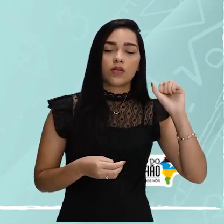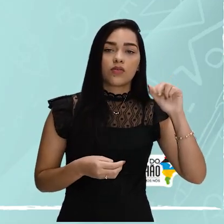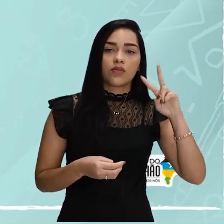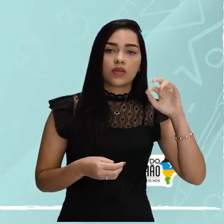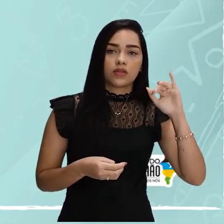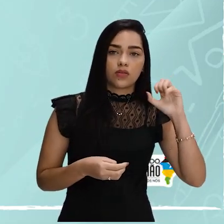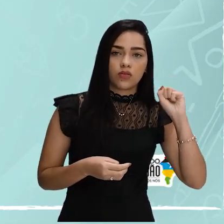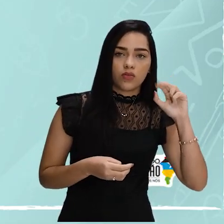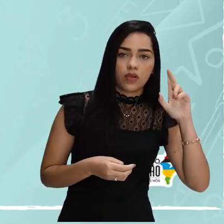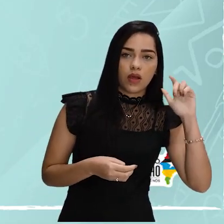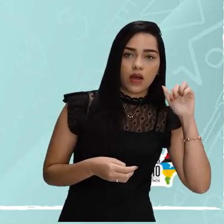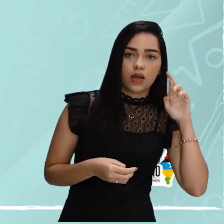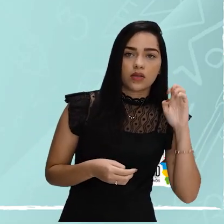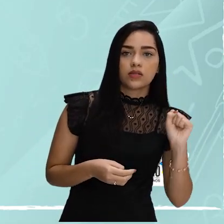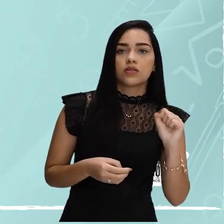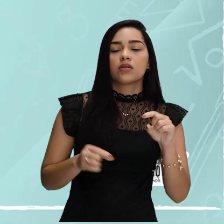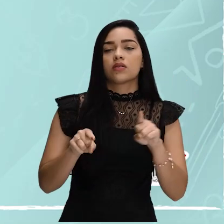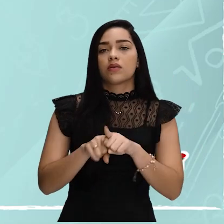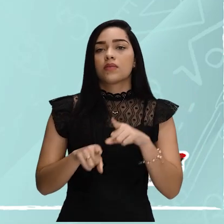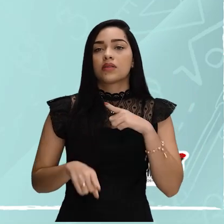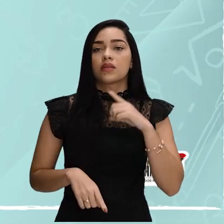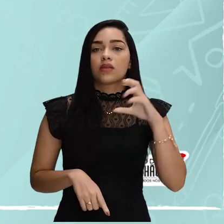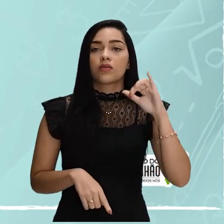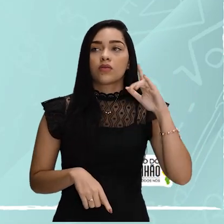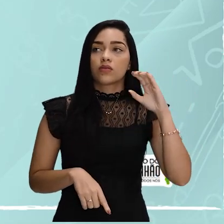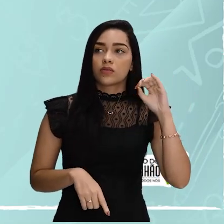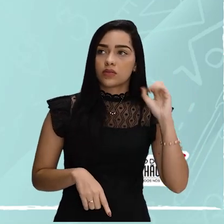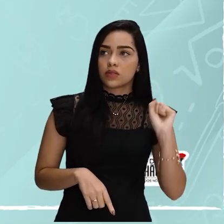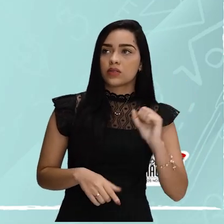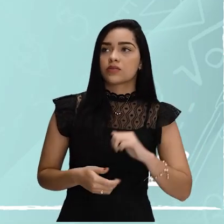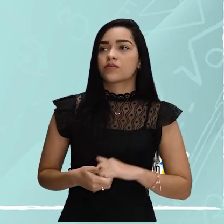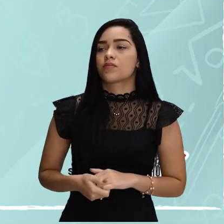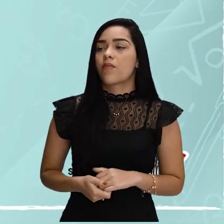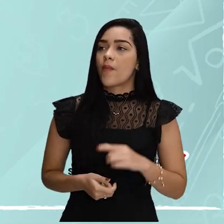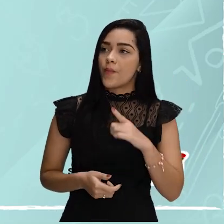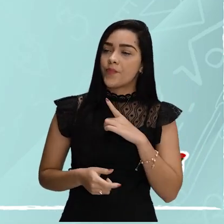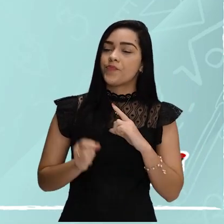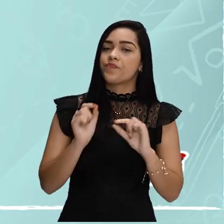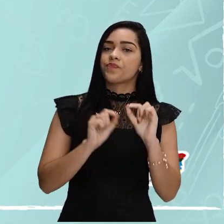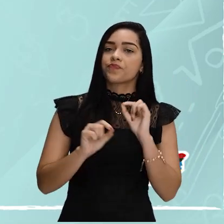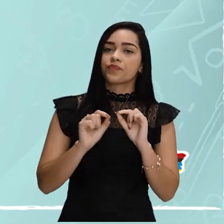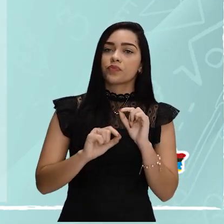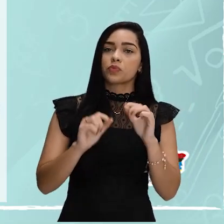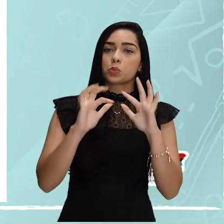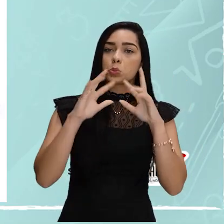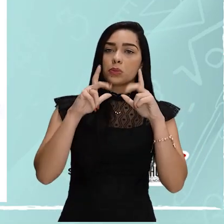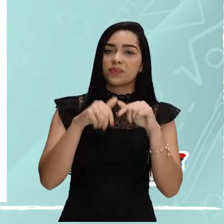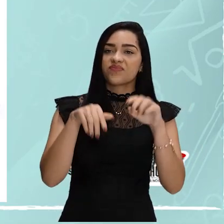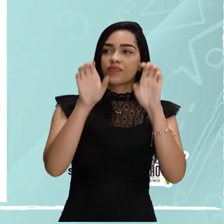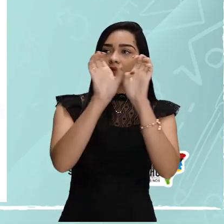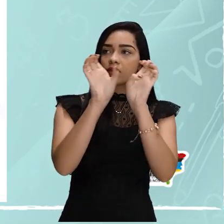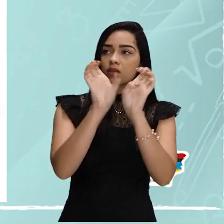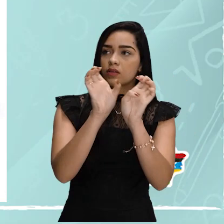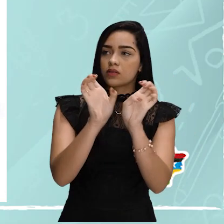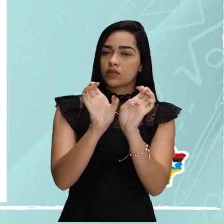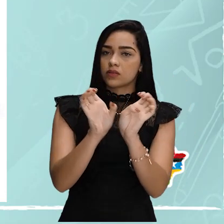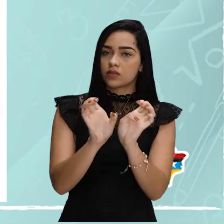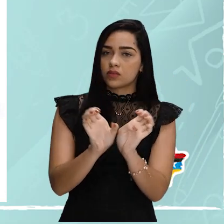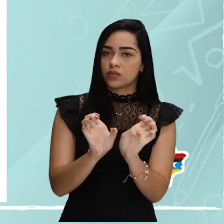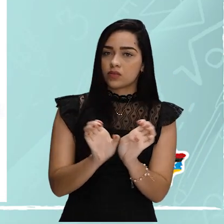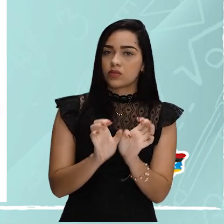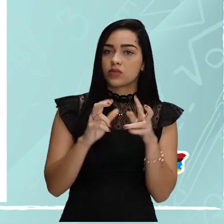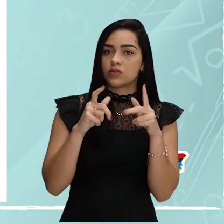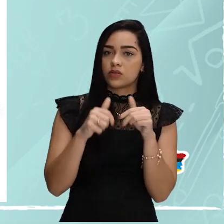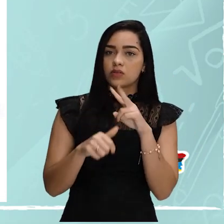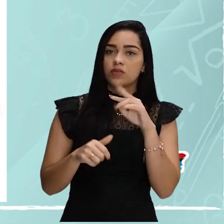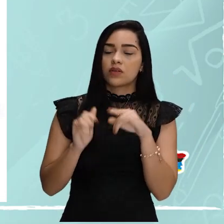as invaginações da membrana e os cílios, né? Então, nós temos aqui essas estruturas, né, as microvilosidades que